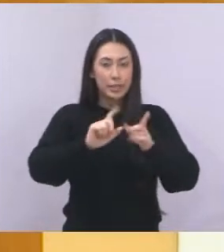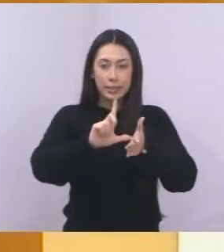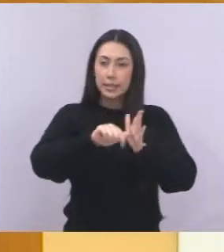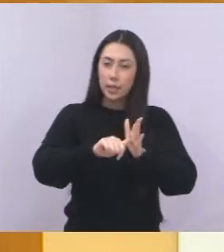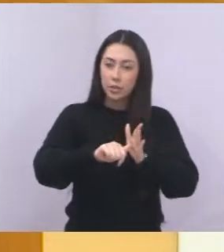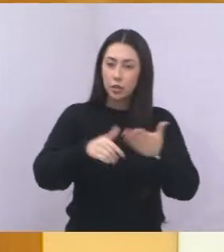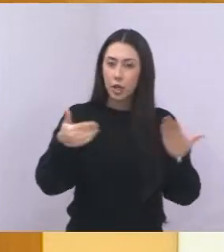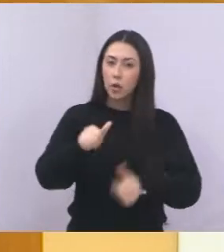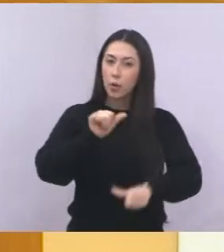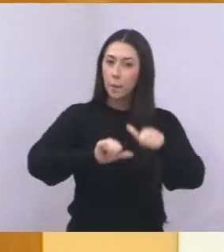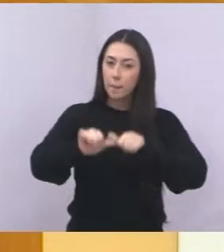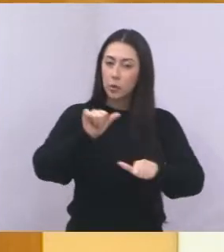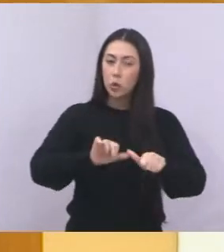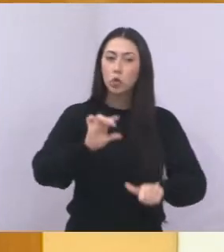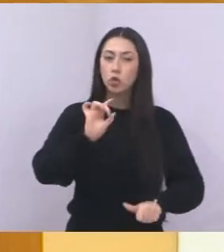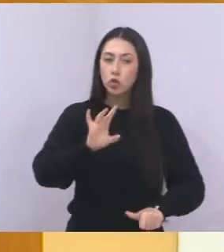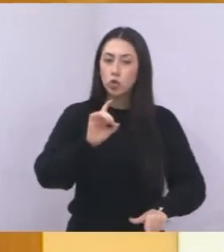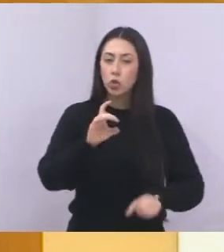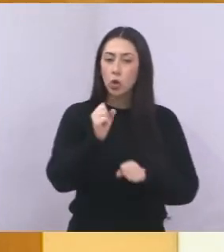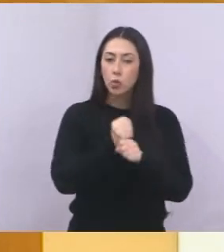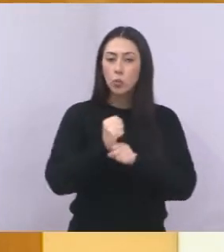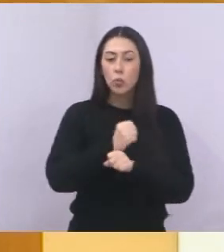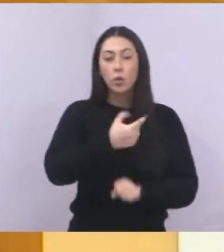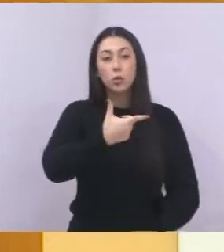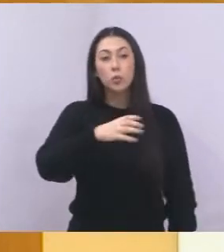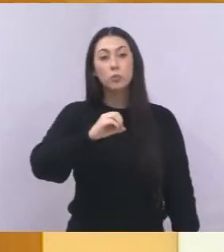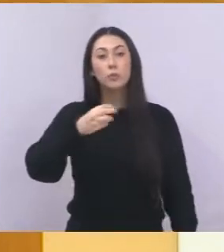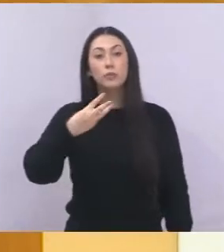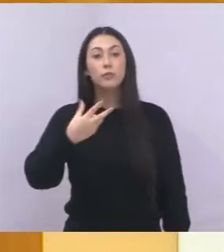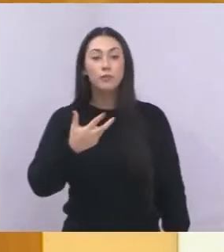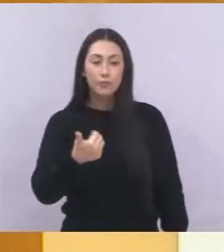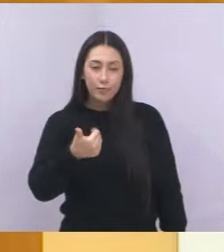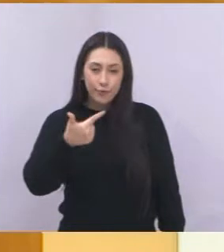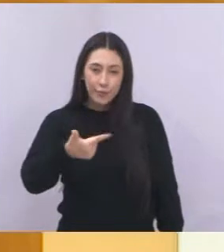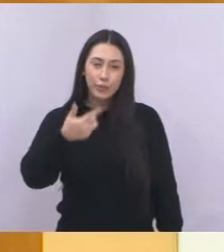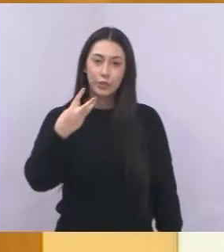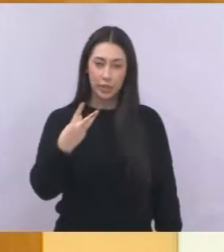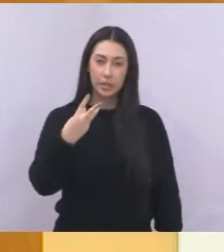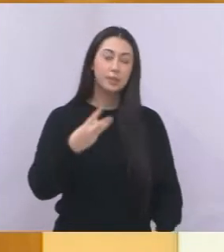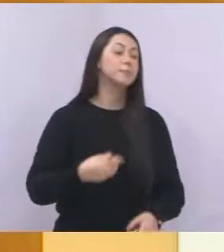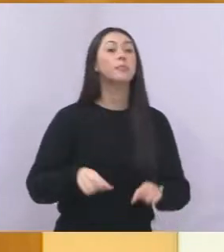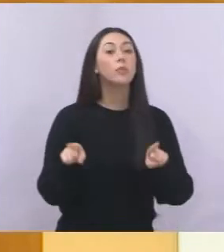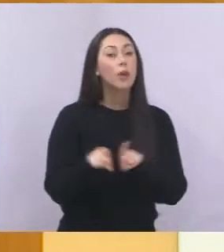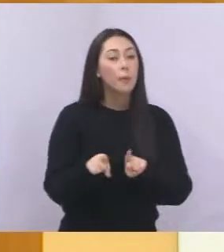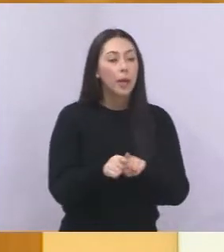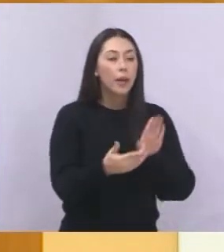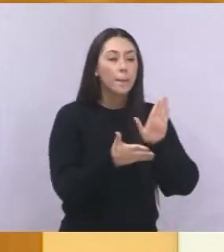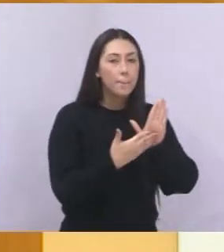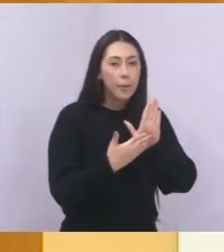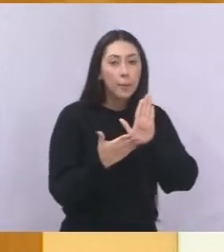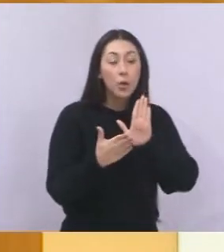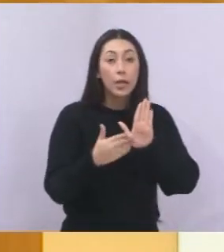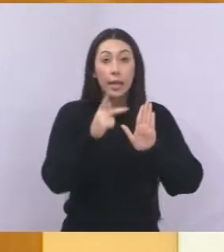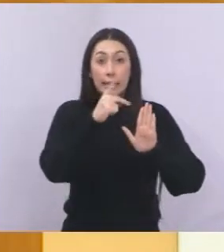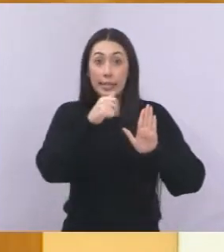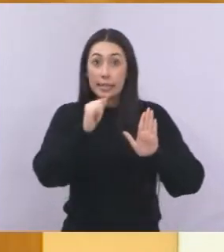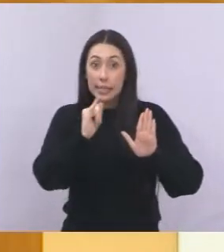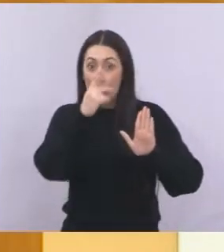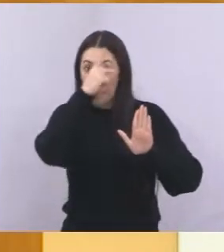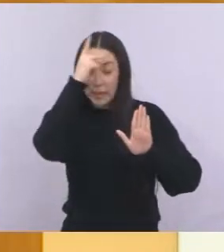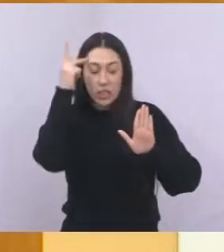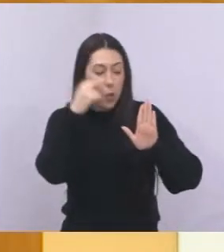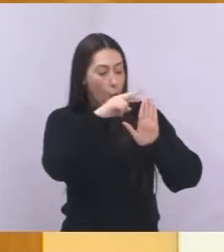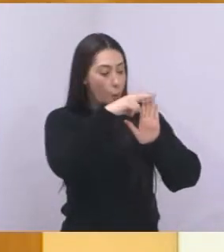complementar. Propõe também que o servidor que preencher todos os requisitos para se aposentar, previstos nas